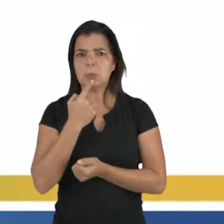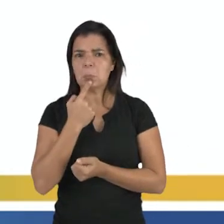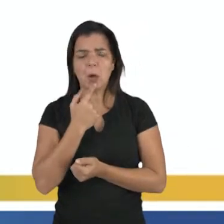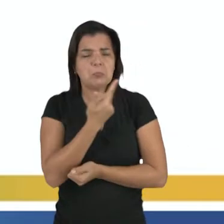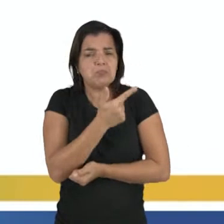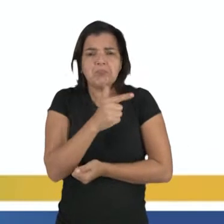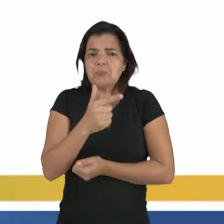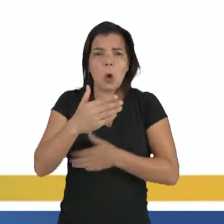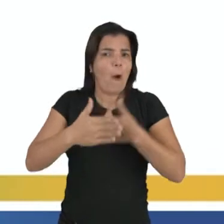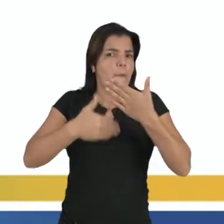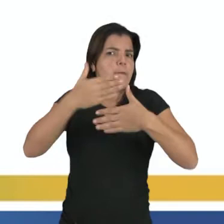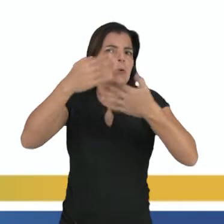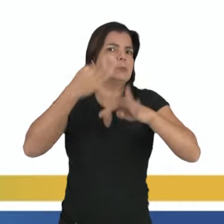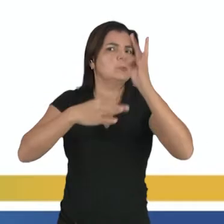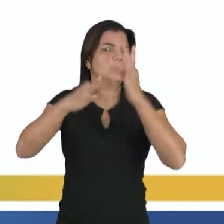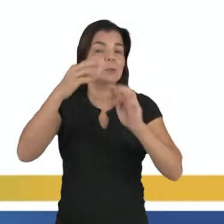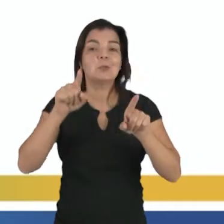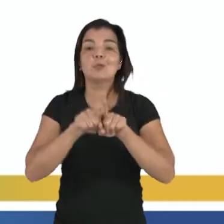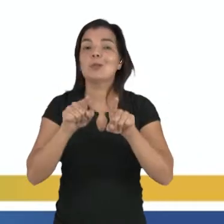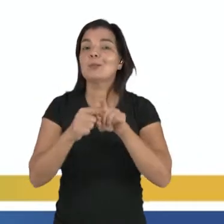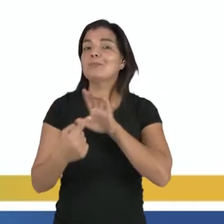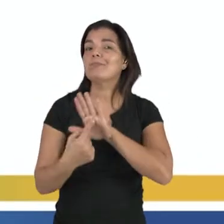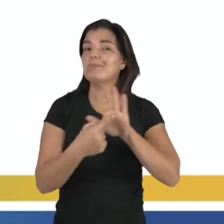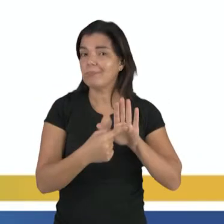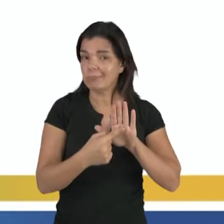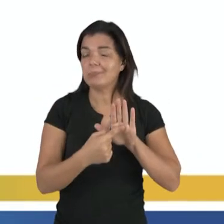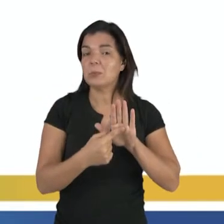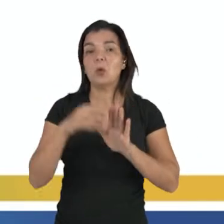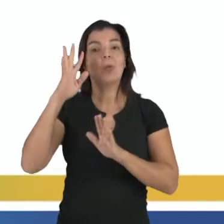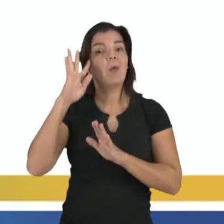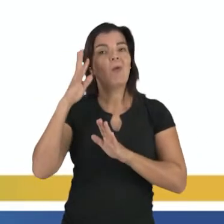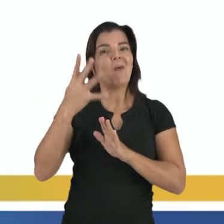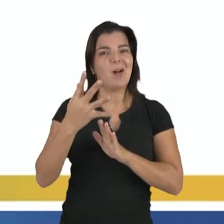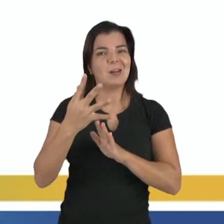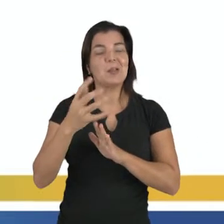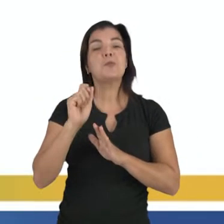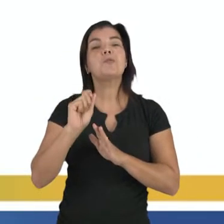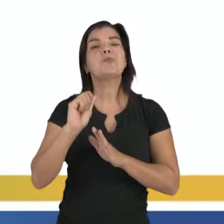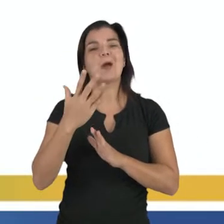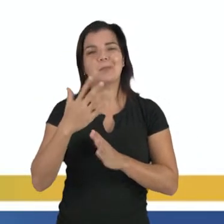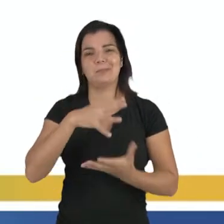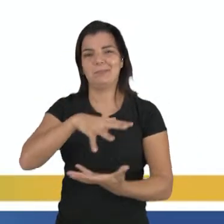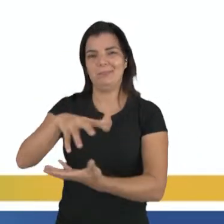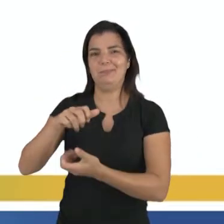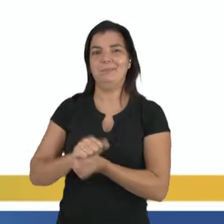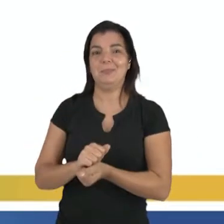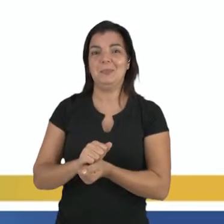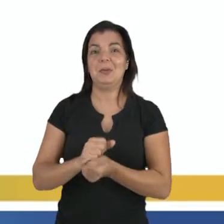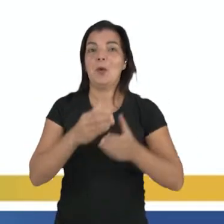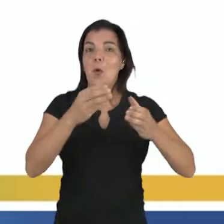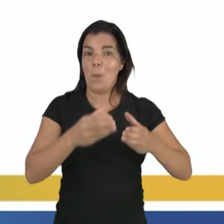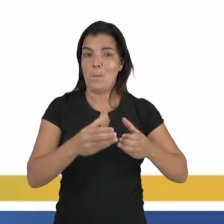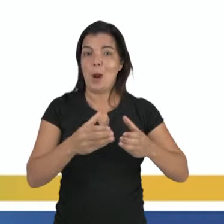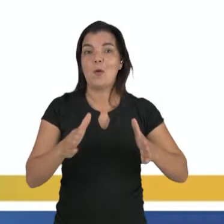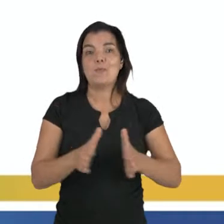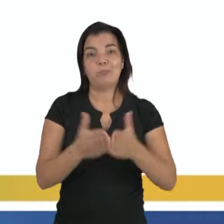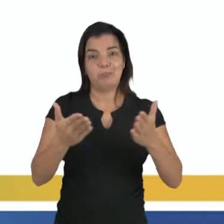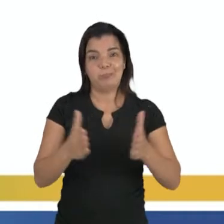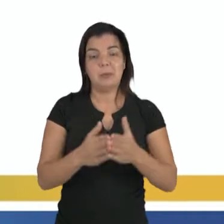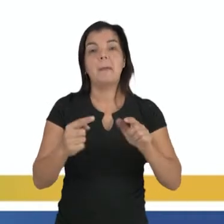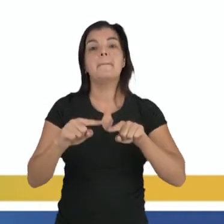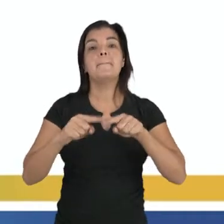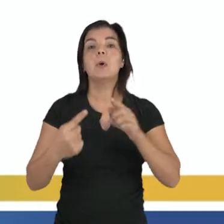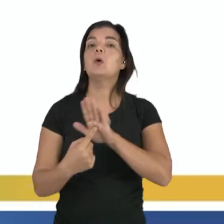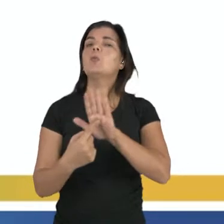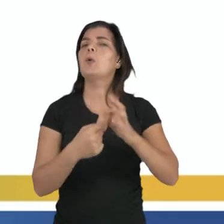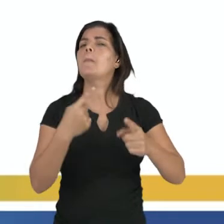aparecendo avanço tecnológico, está mostrando só a questão do resultado da globalização, que é esse bairro periférico aí. Mas mostra